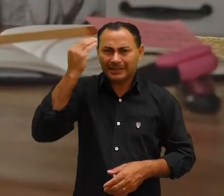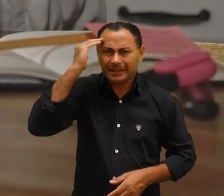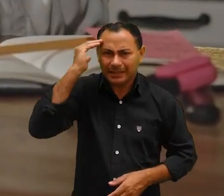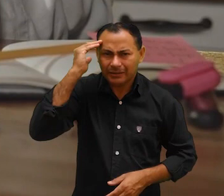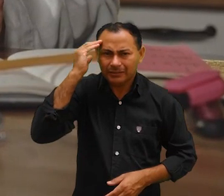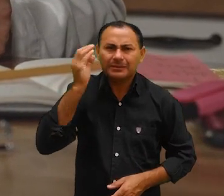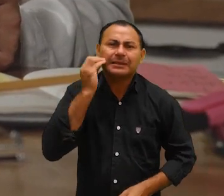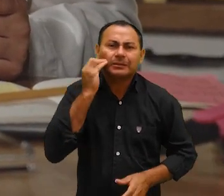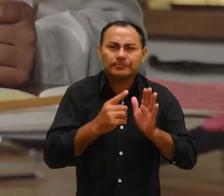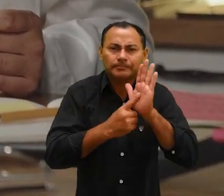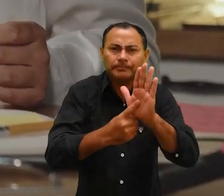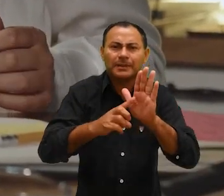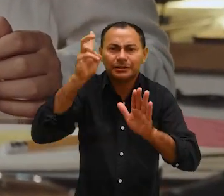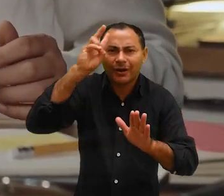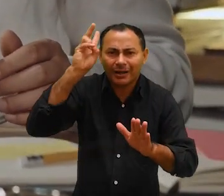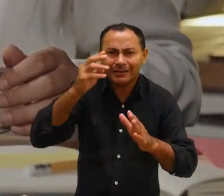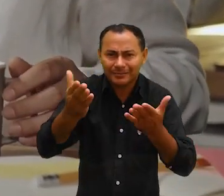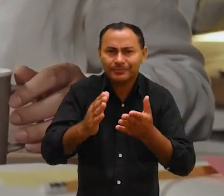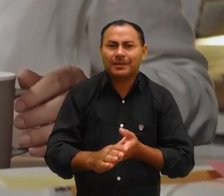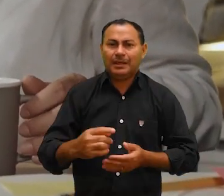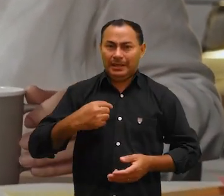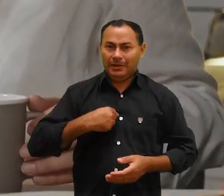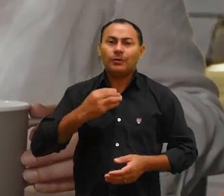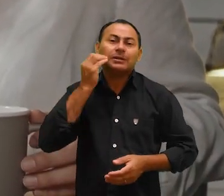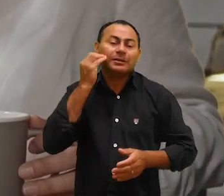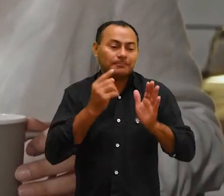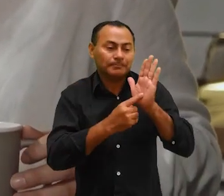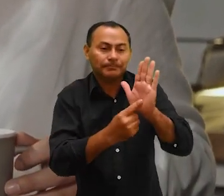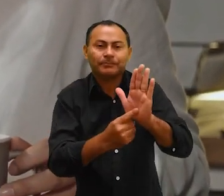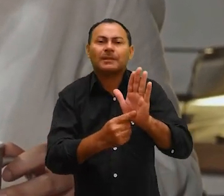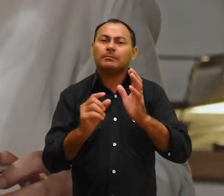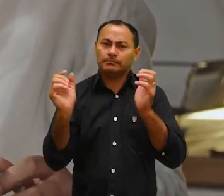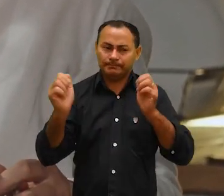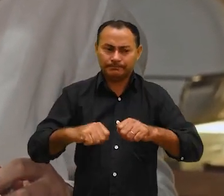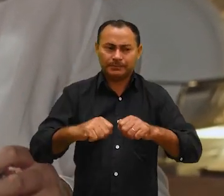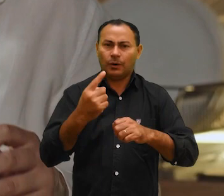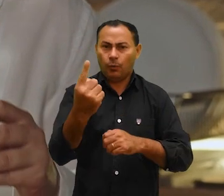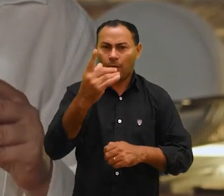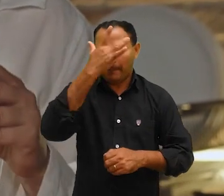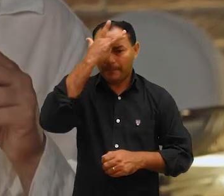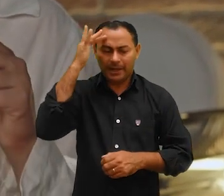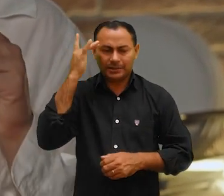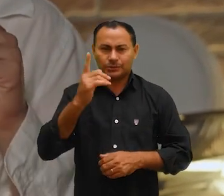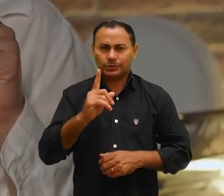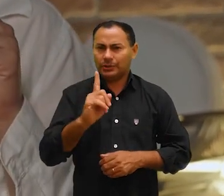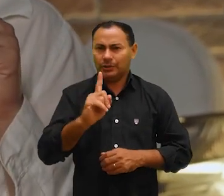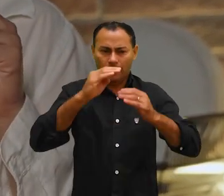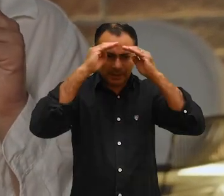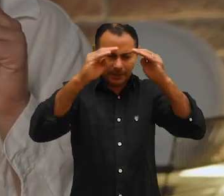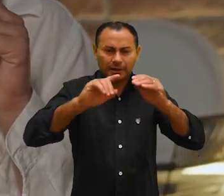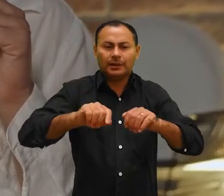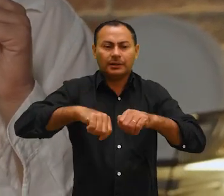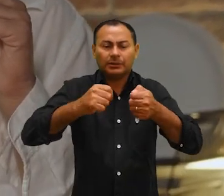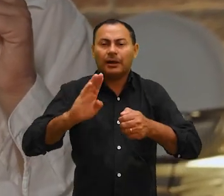estou tentando ilustrar com esta história? O que estou tentando mostrar é que é possível uma pessoa violar o mandamento "não